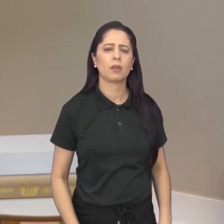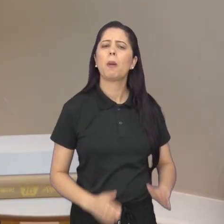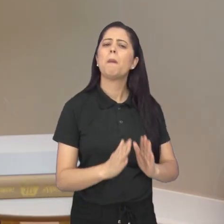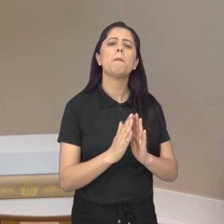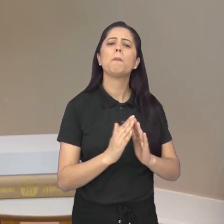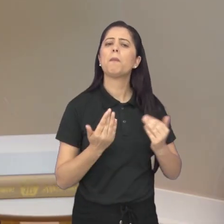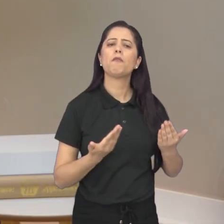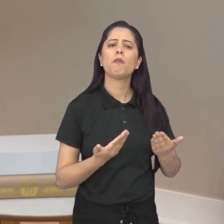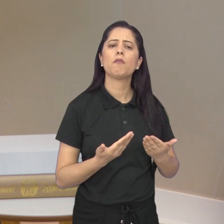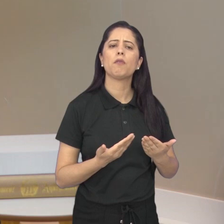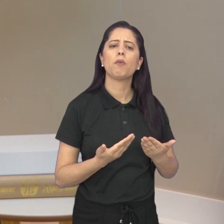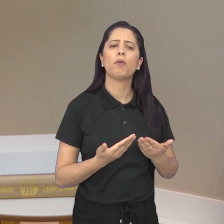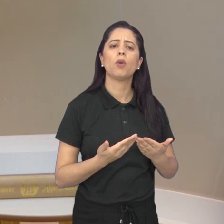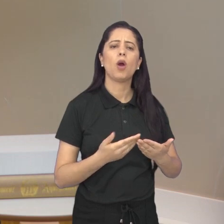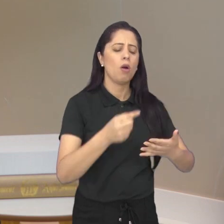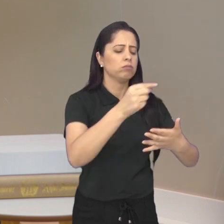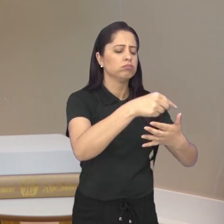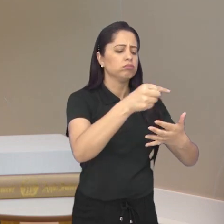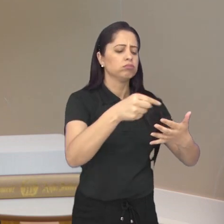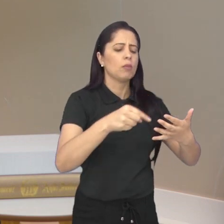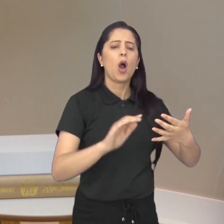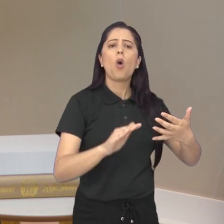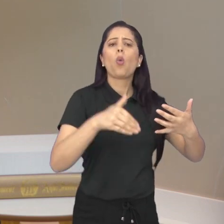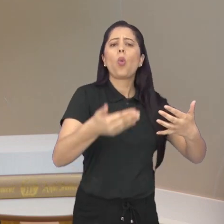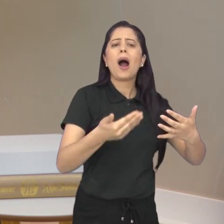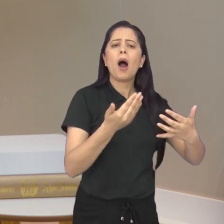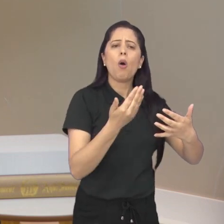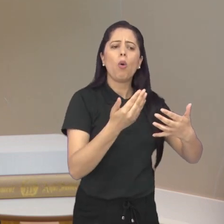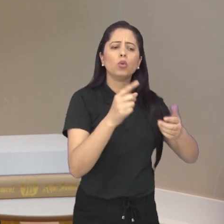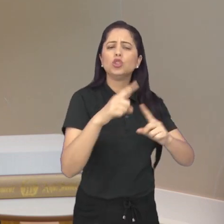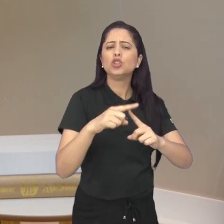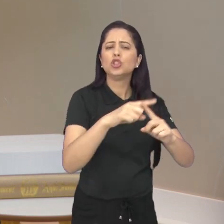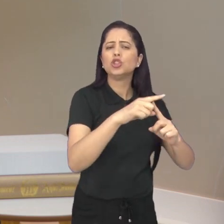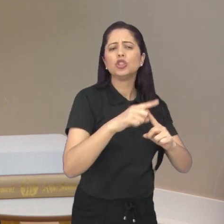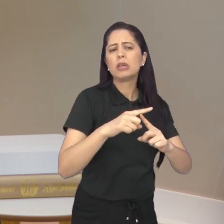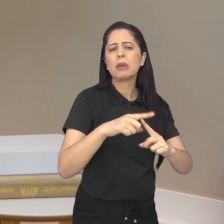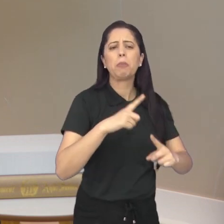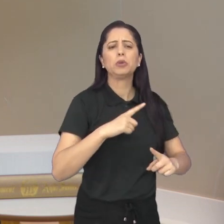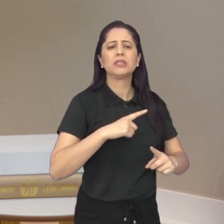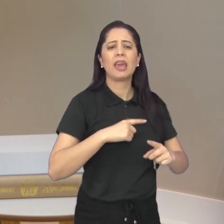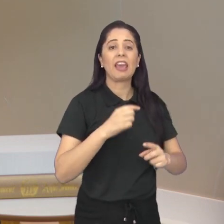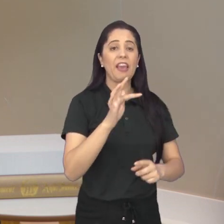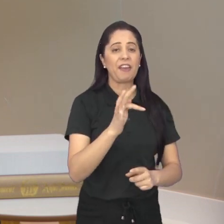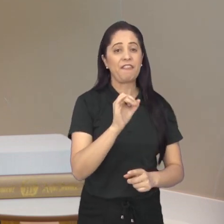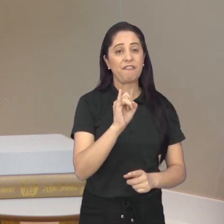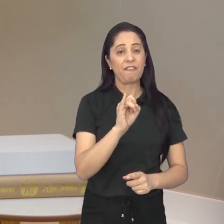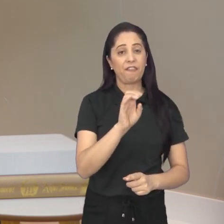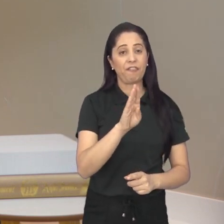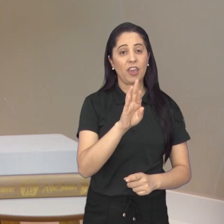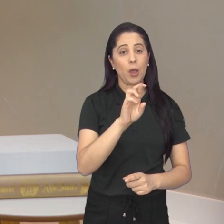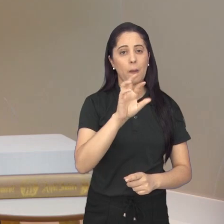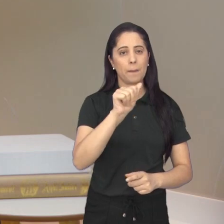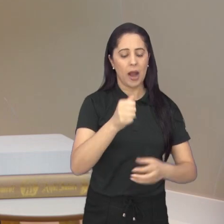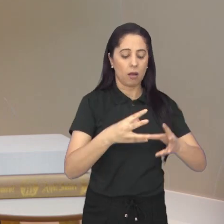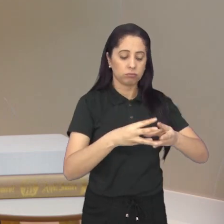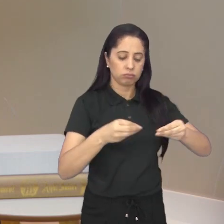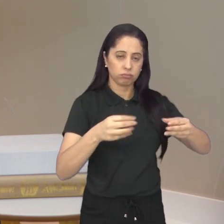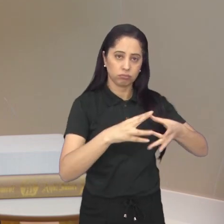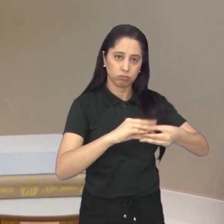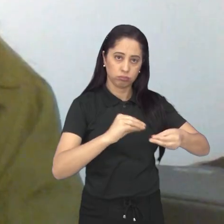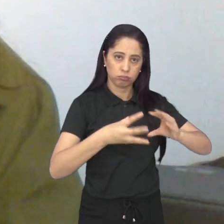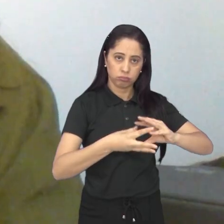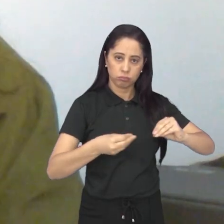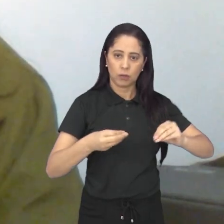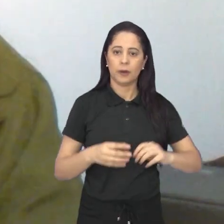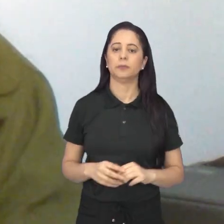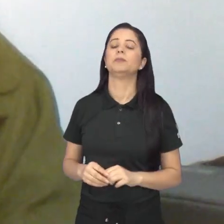favor, dar algum exemplo dos alimentos que têm bastante fibras, frutas, o nome aí para o telespectador que está em casa? Sim, a